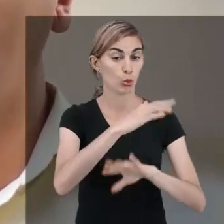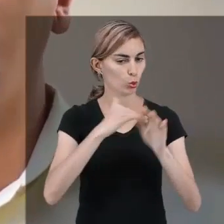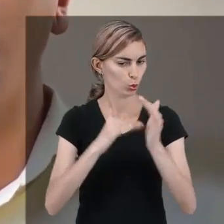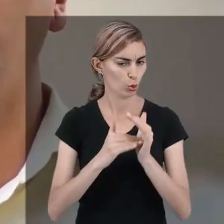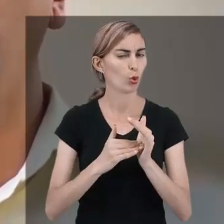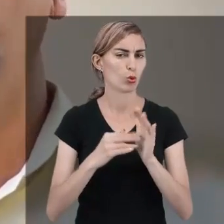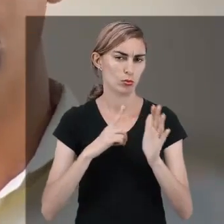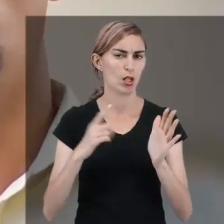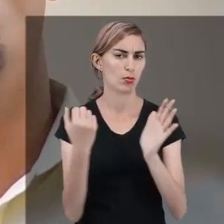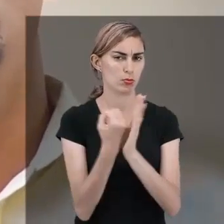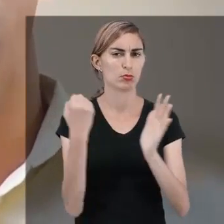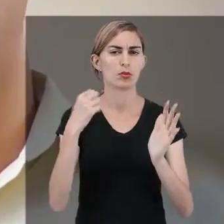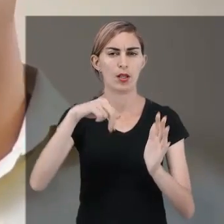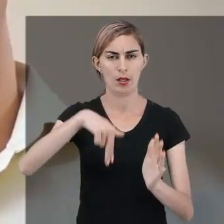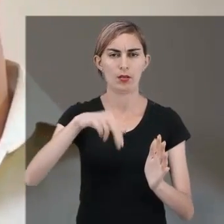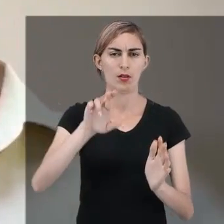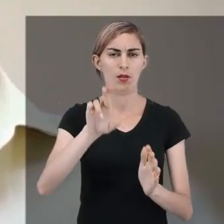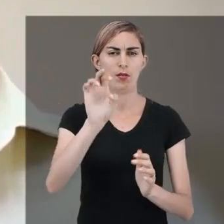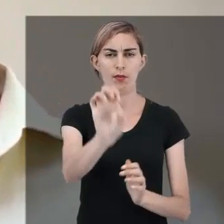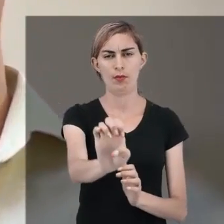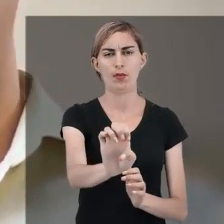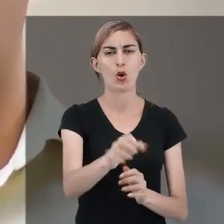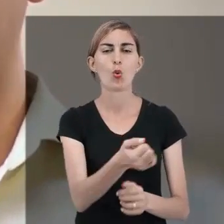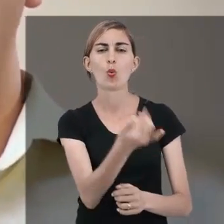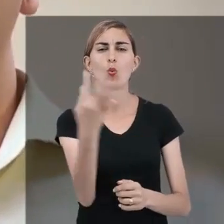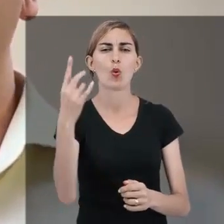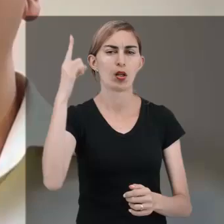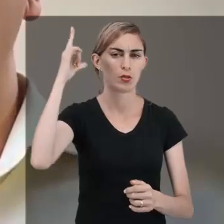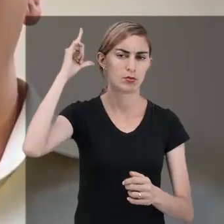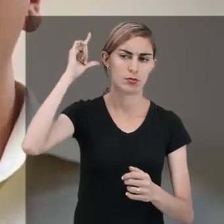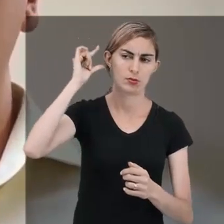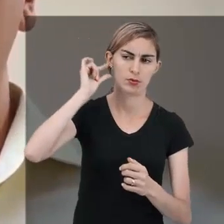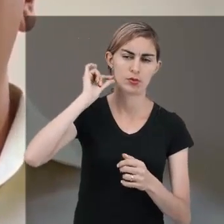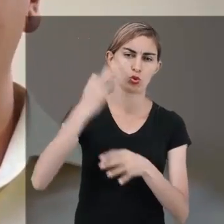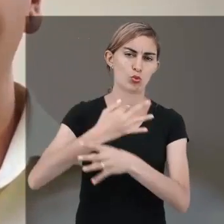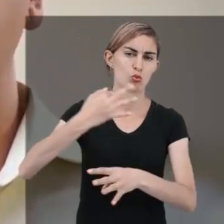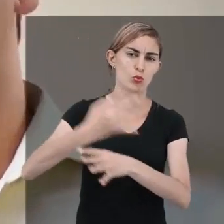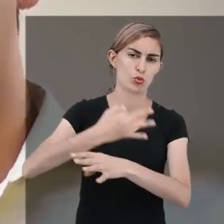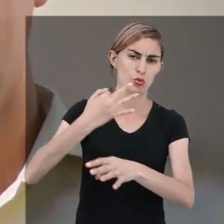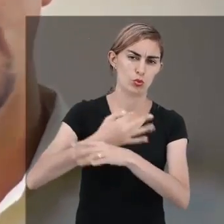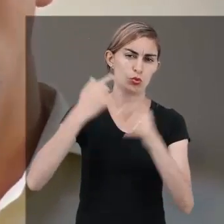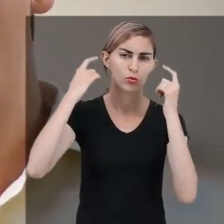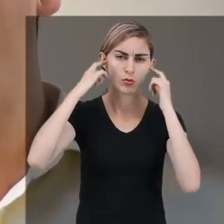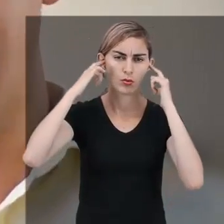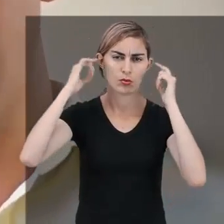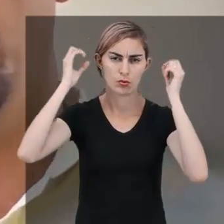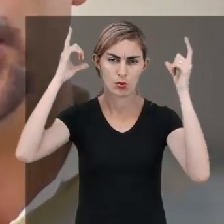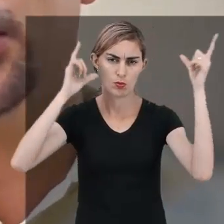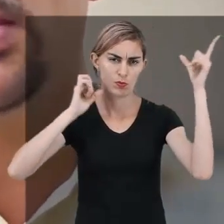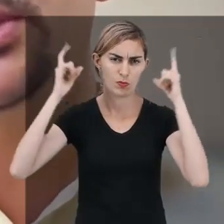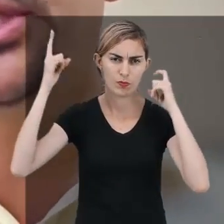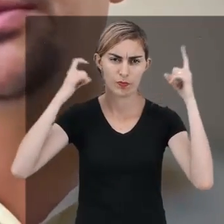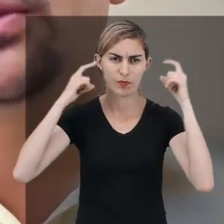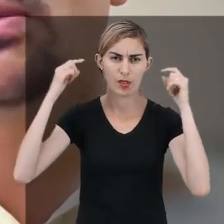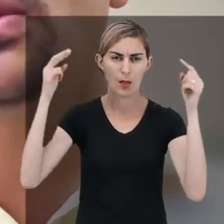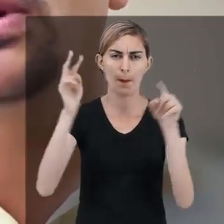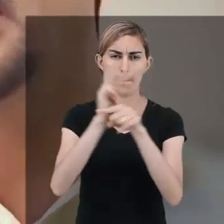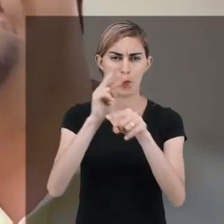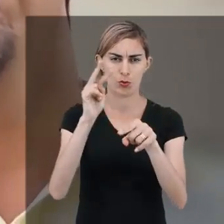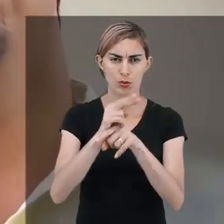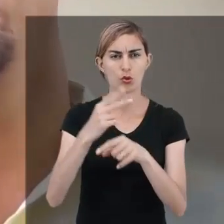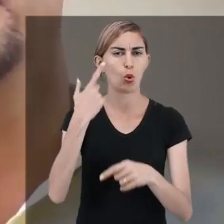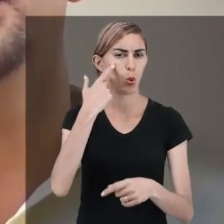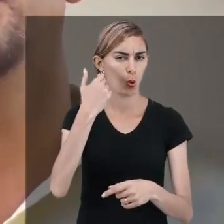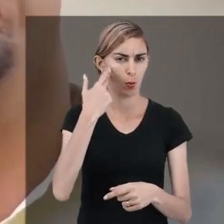esse NRR, que é quanto de decibéis aquele equipamento pode atenuar. Por exemplo, um protetor auditivo